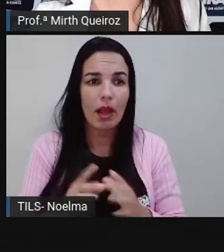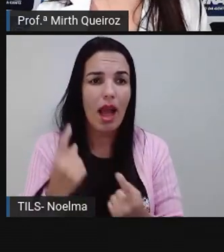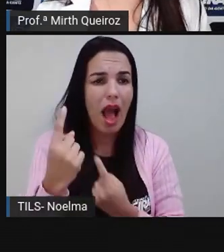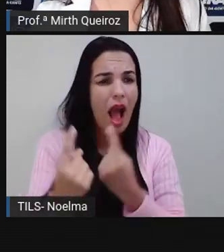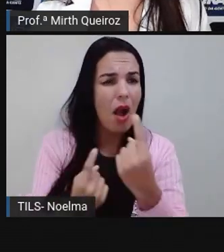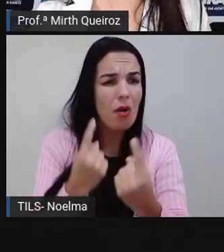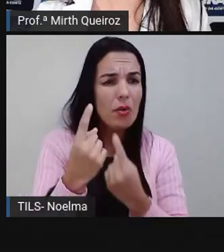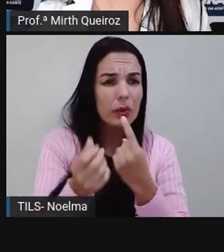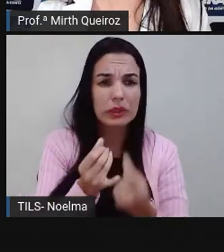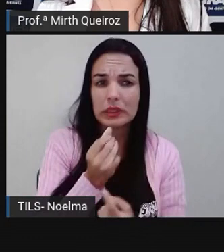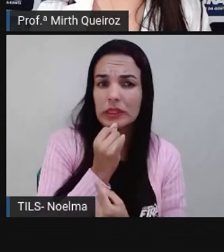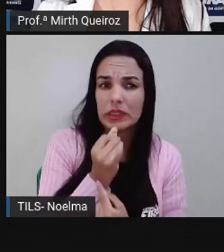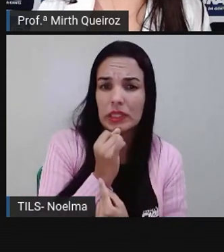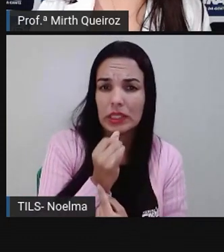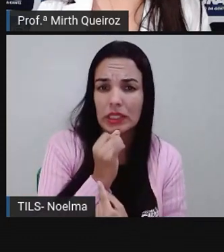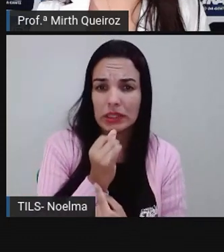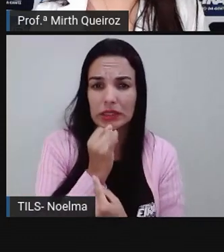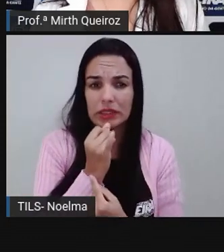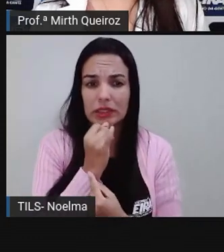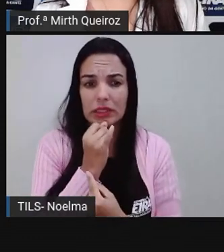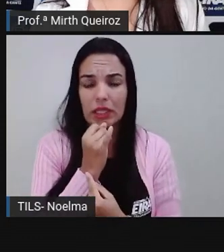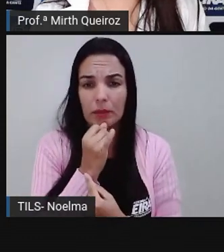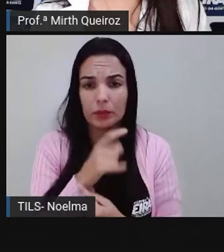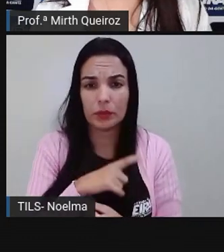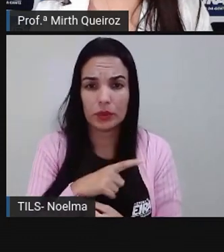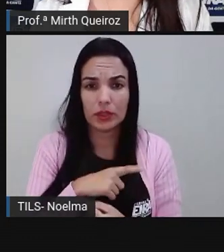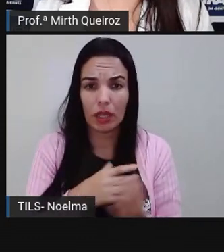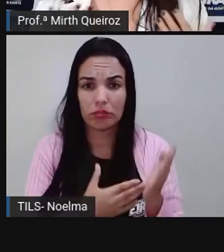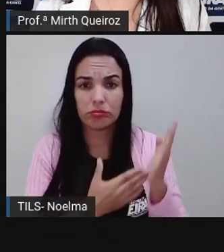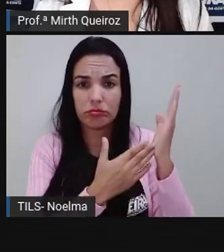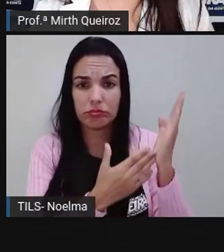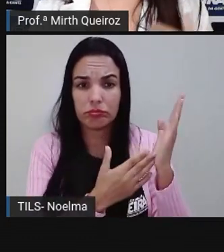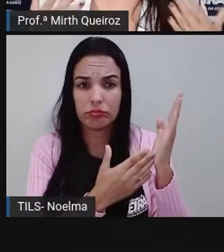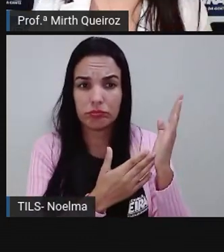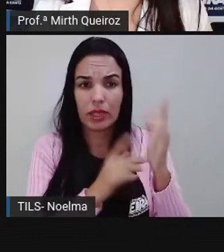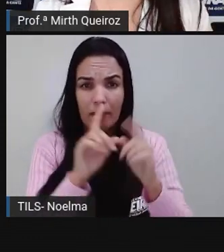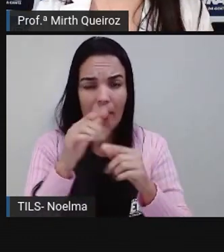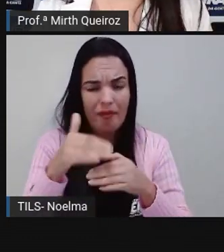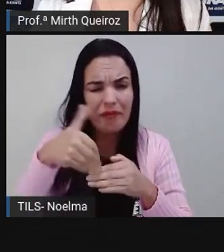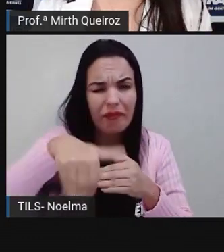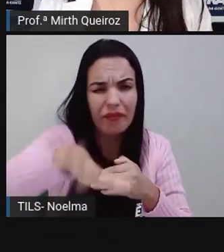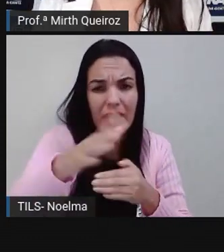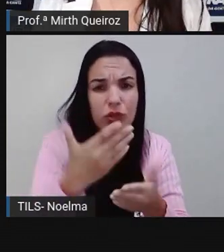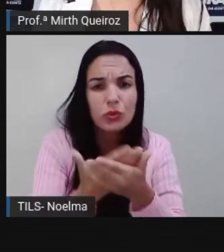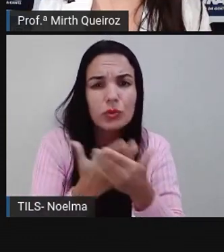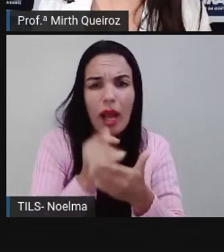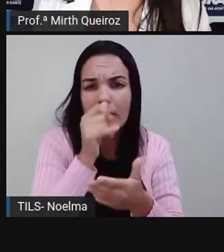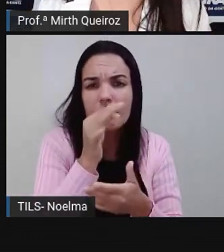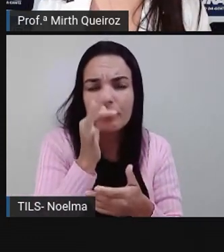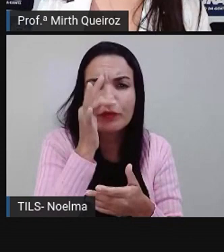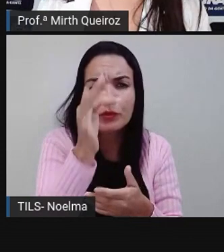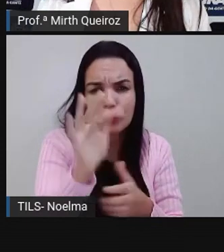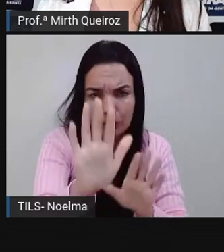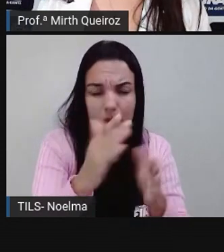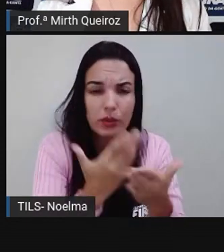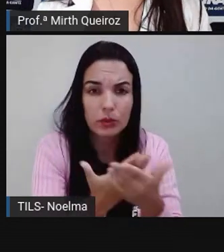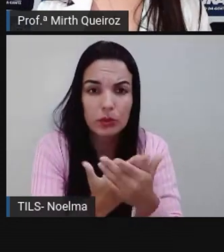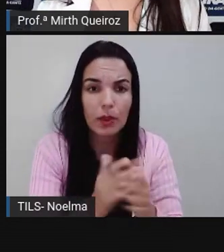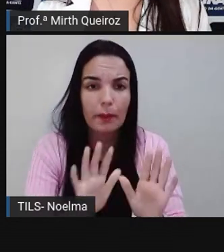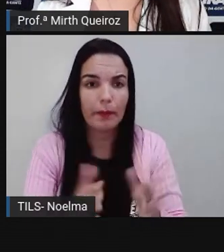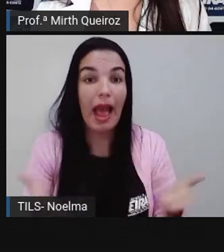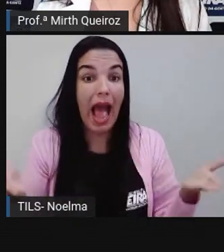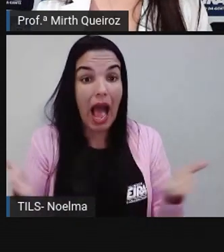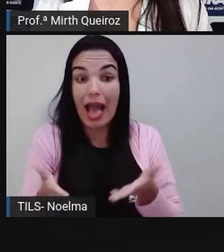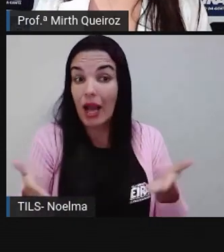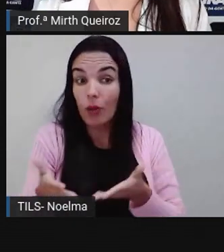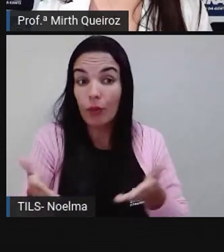Alguns exemplos de modos são indicativo, subjuntivo, mas isso é algo que nós vamos estudar mais para frente, como eu já tinha dito para